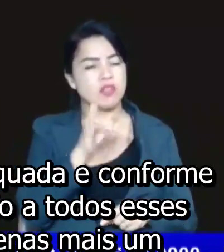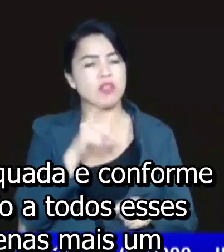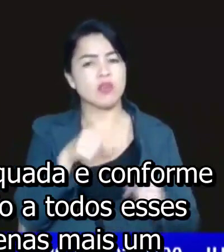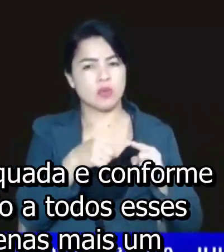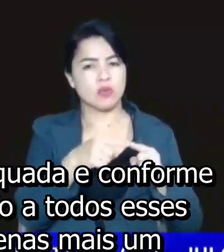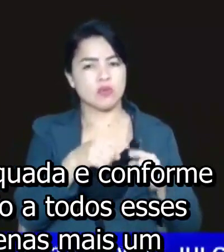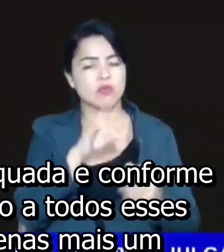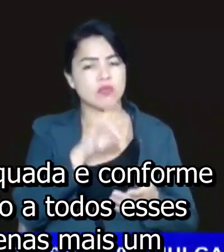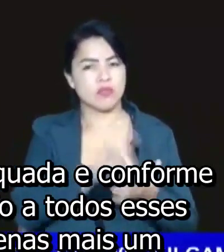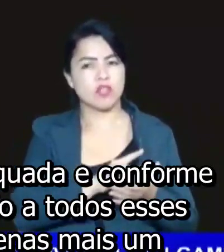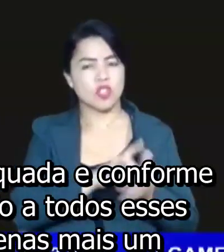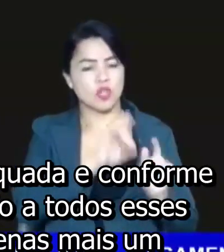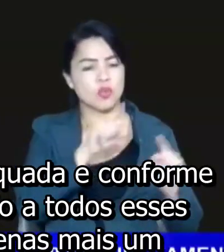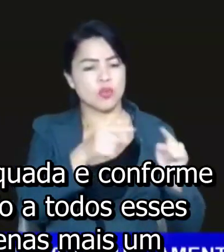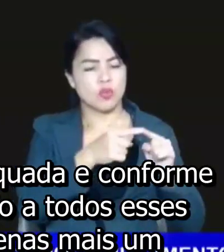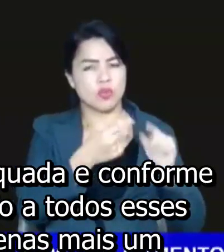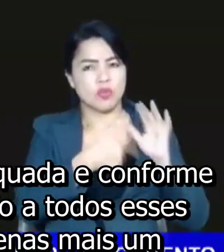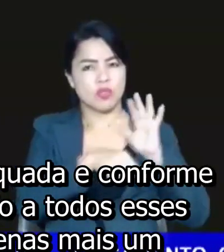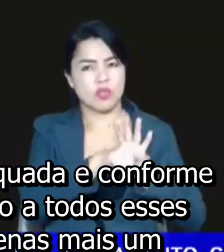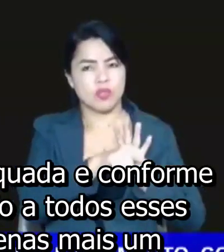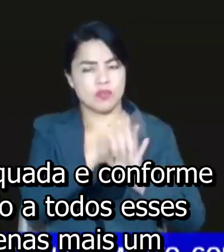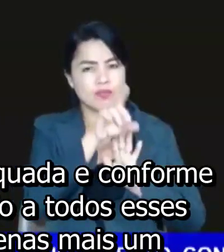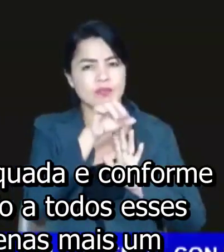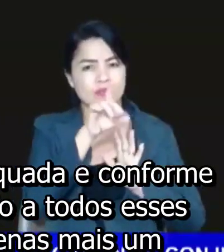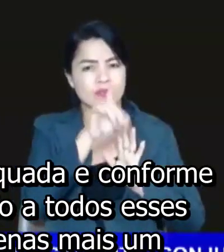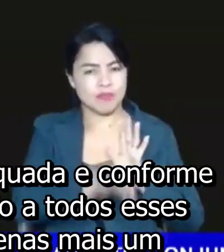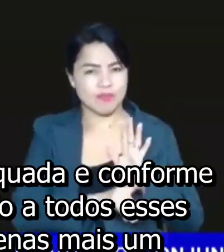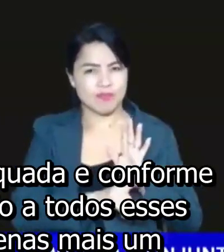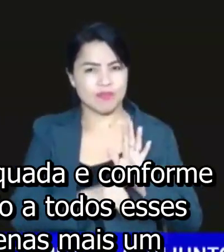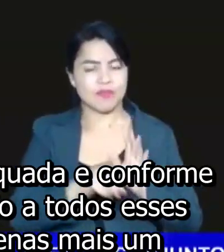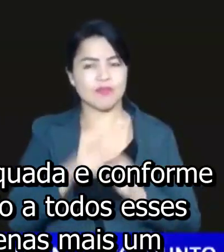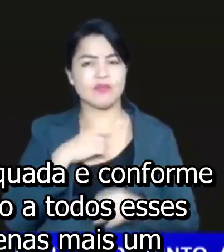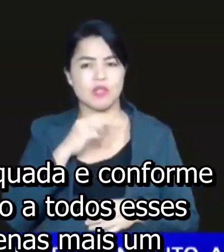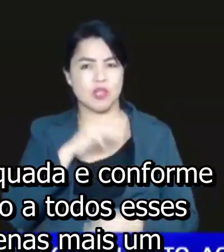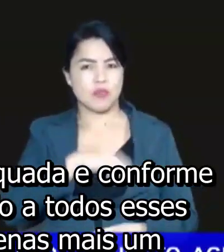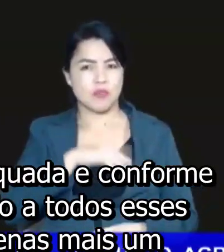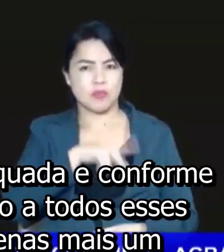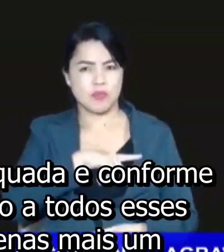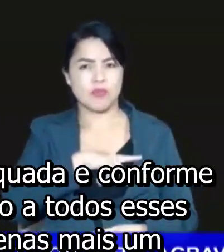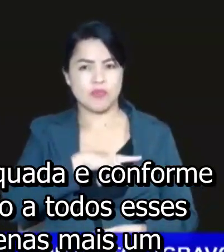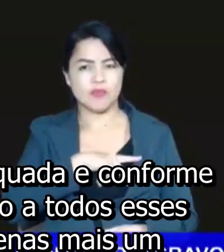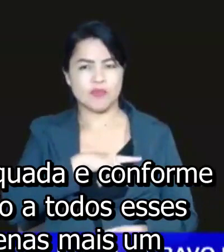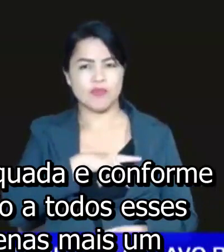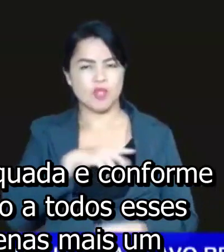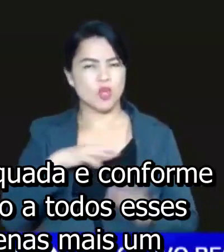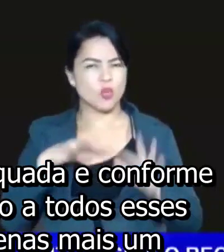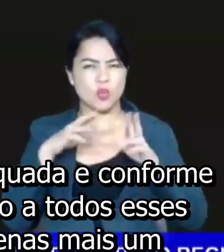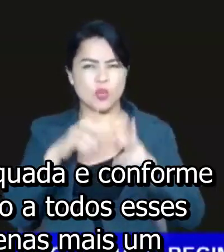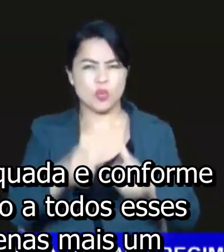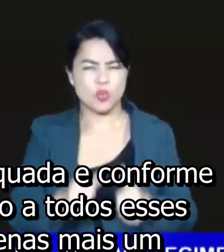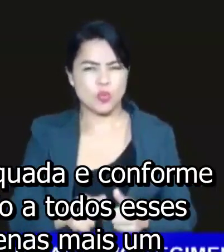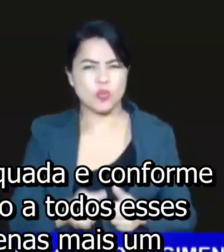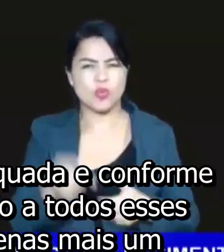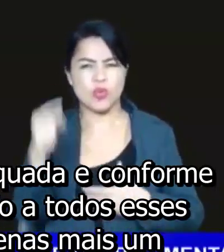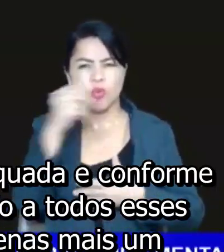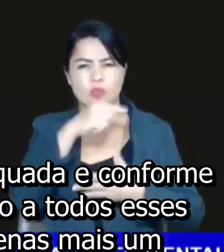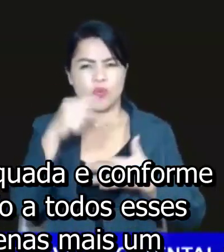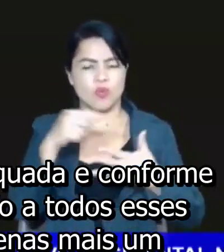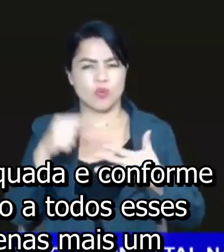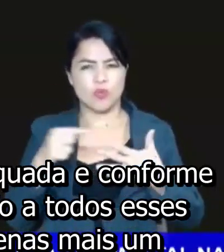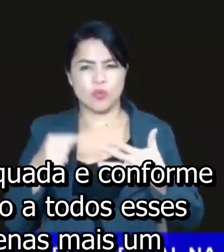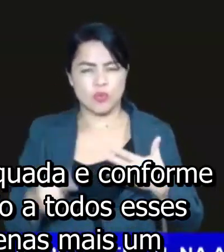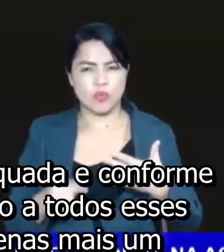o ordenamento jurídico. O Ministério Público Eleitoral, então, a todos esses argumentos que já foram trazidos aos